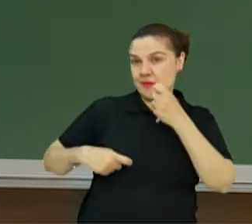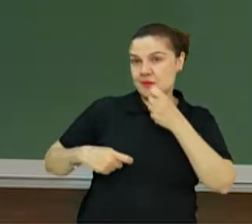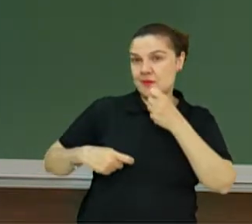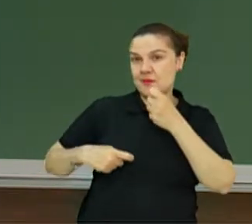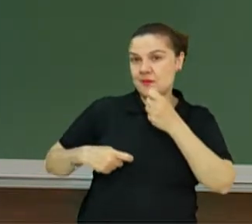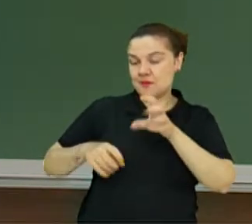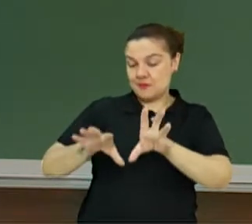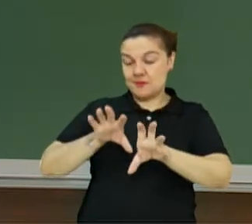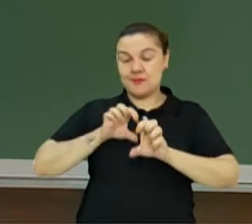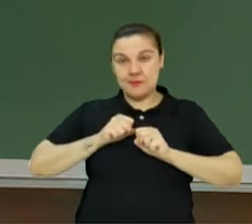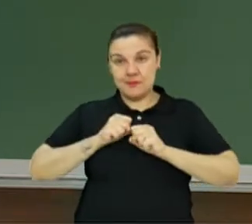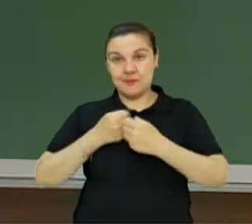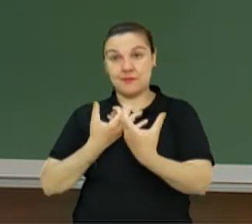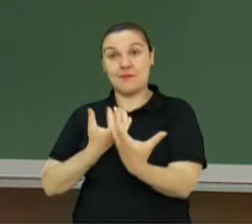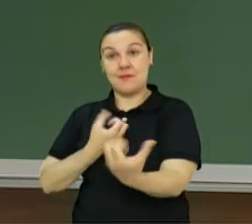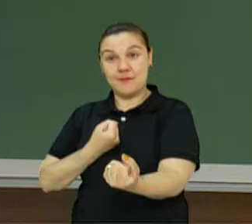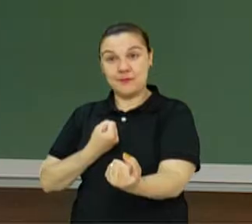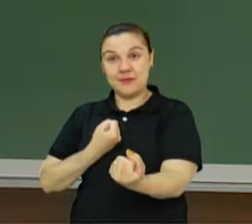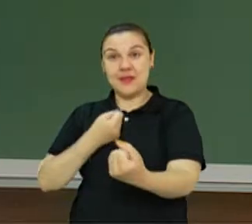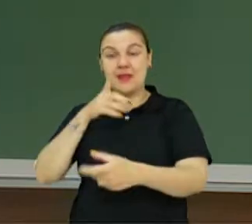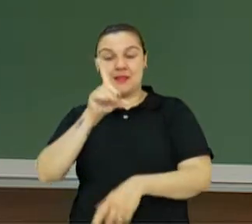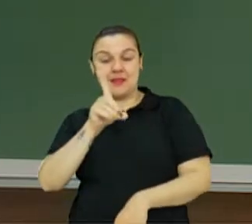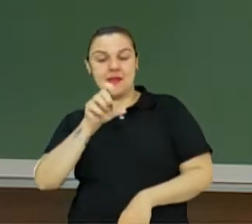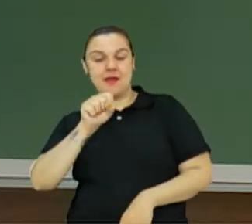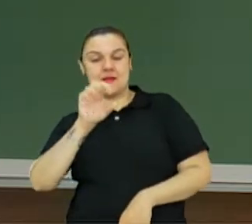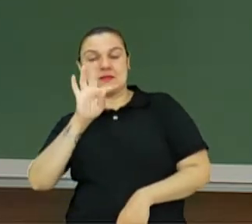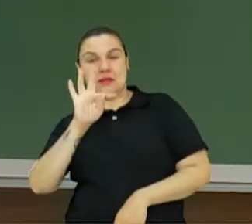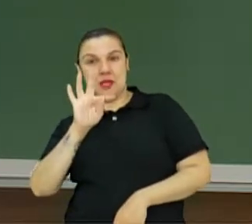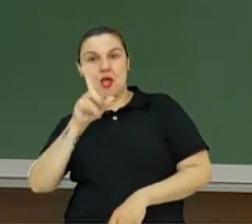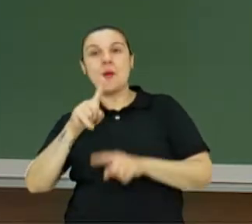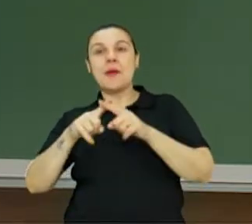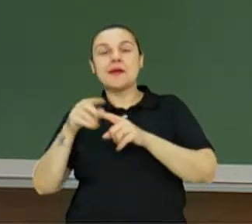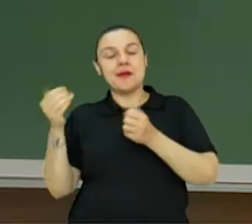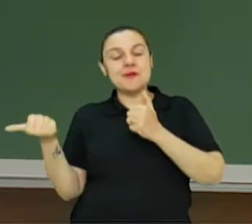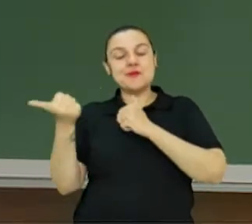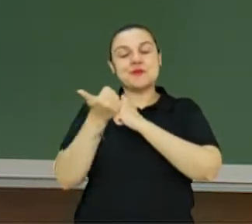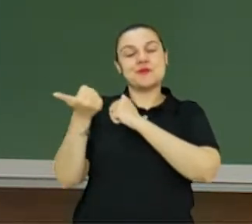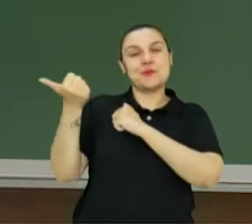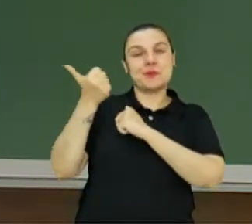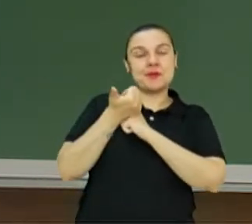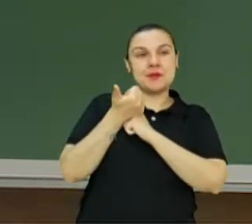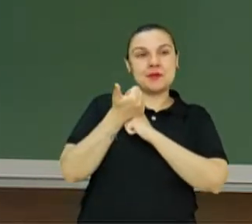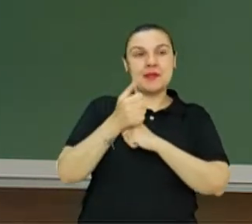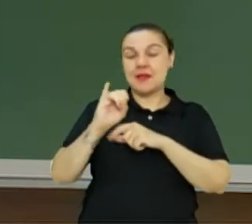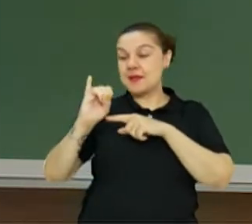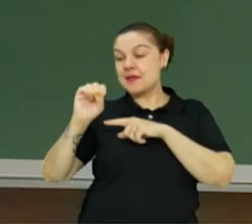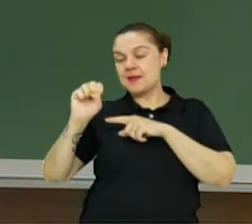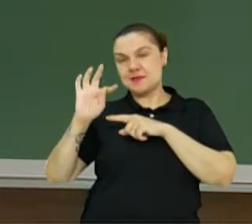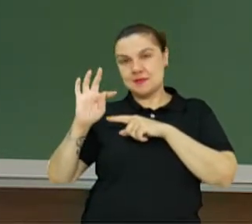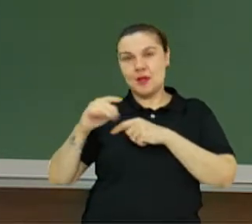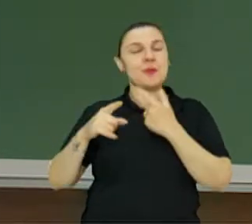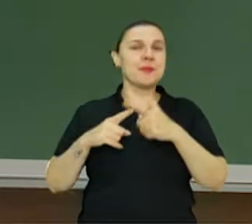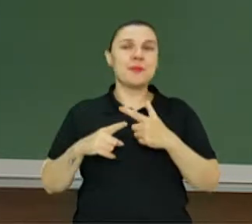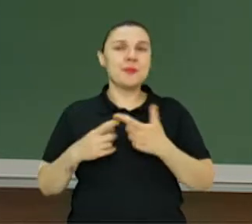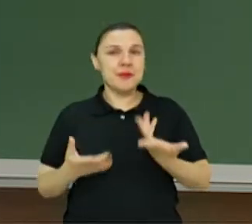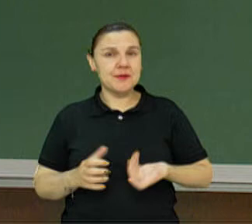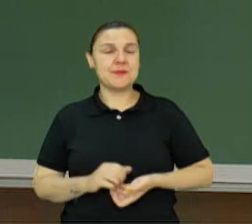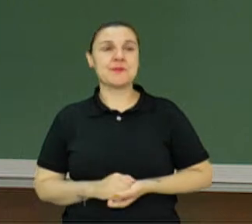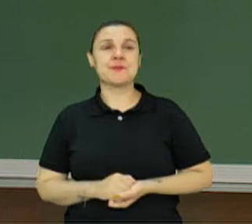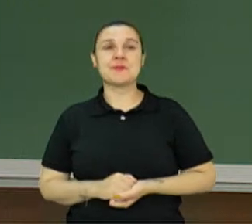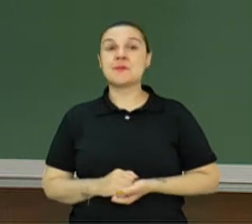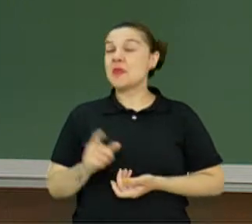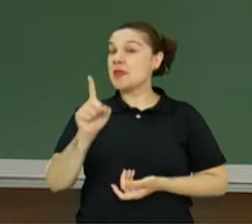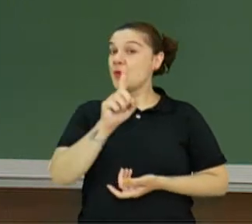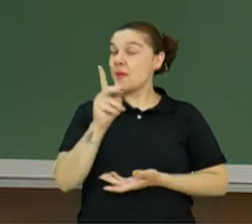né? DSTs, esse termo existe, mas ele vem sendo substituído, tá? Por ISTs. Por quê? Porque